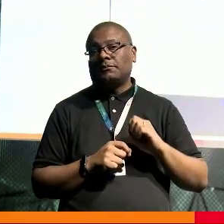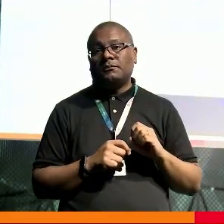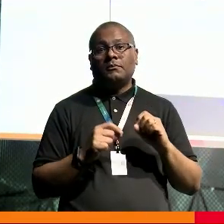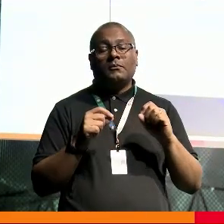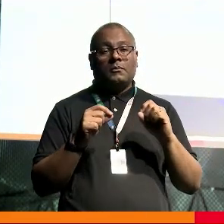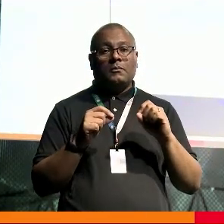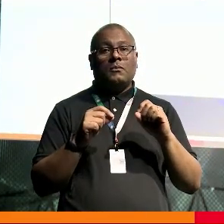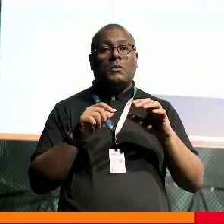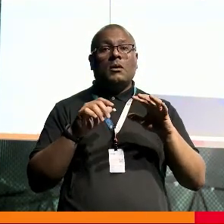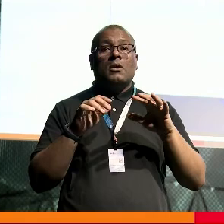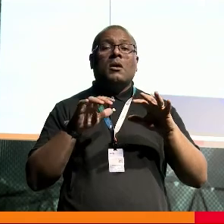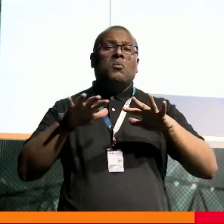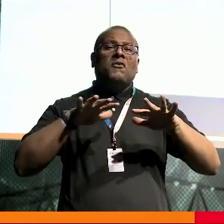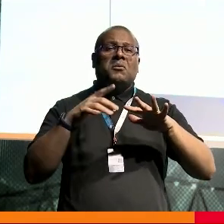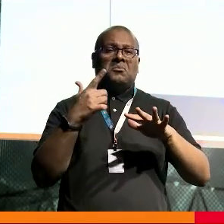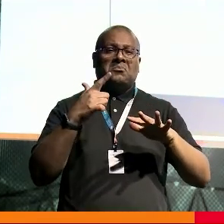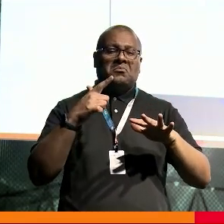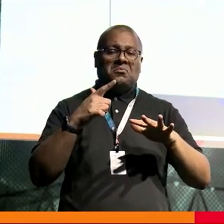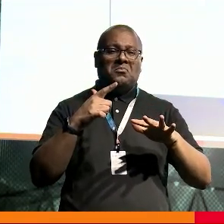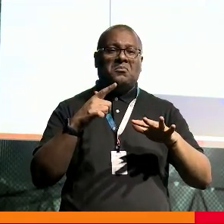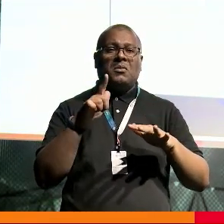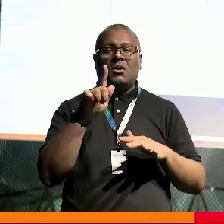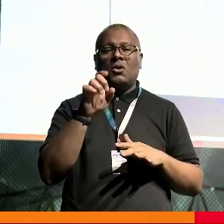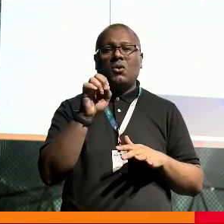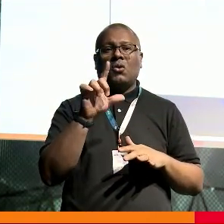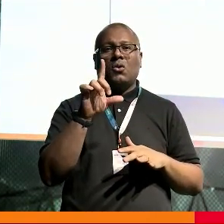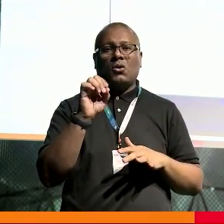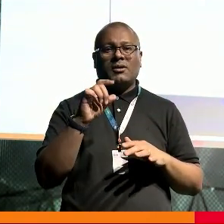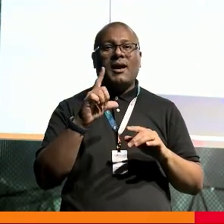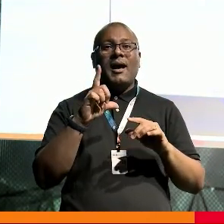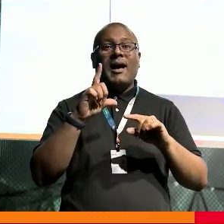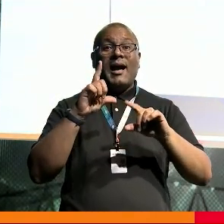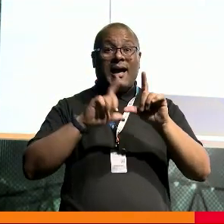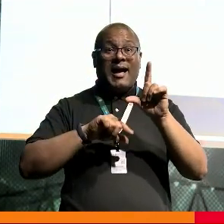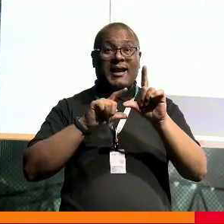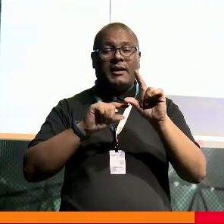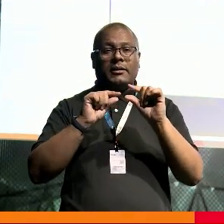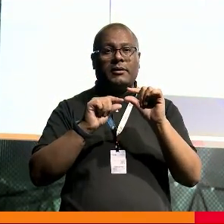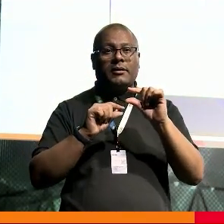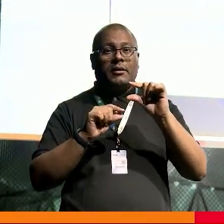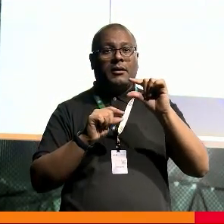Redução de movimento a gente não tem. Bold, ó, ele aumentou as letras, está vendo?